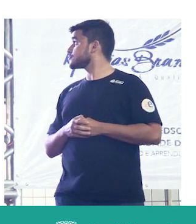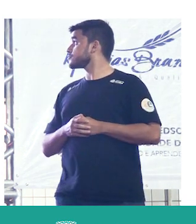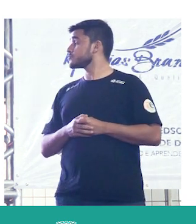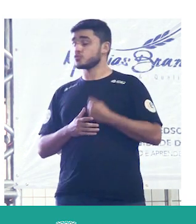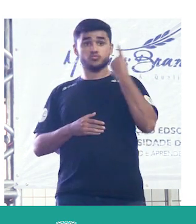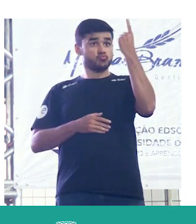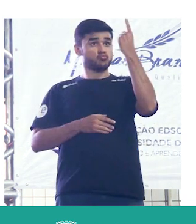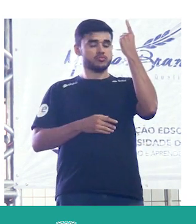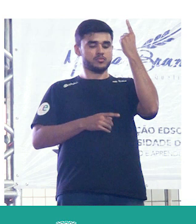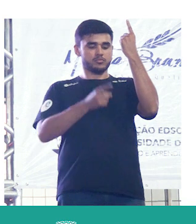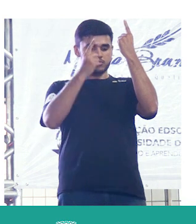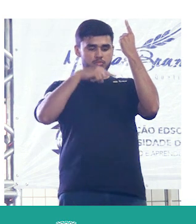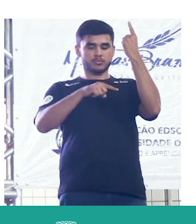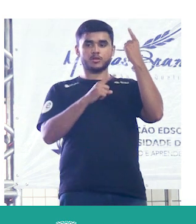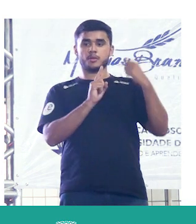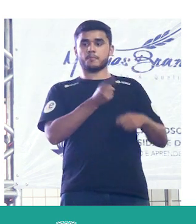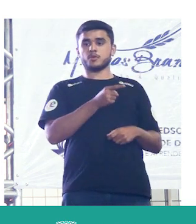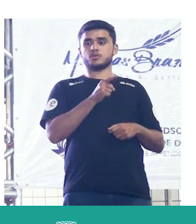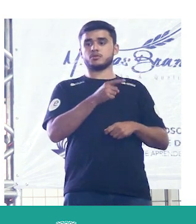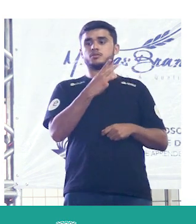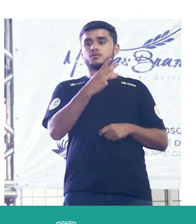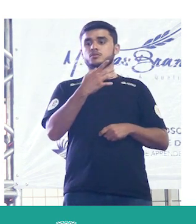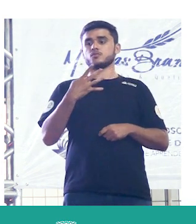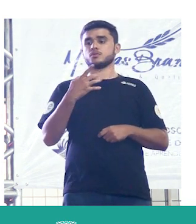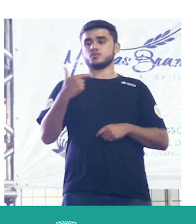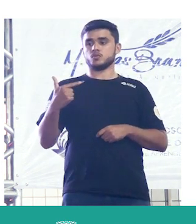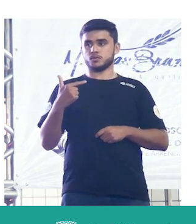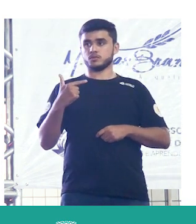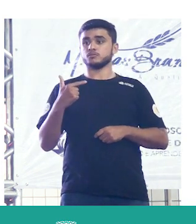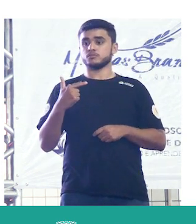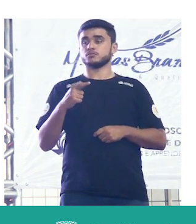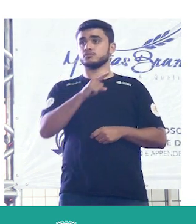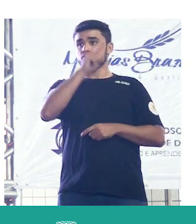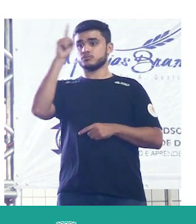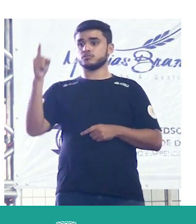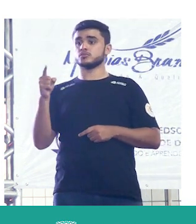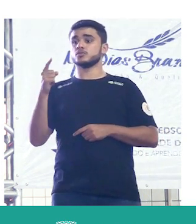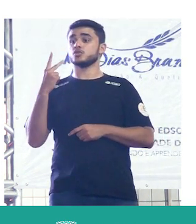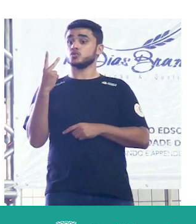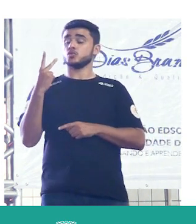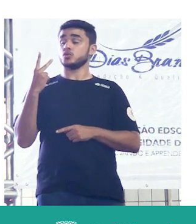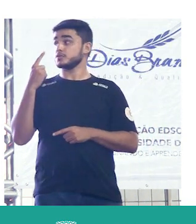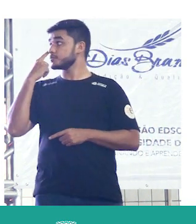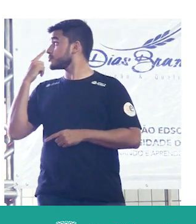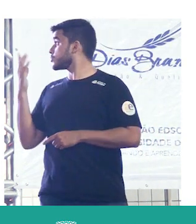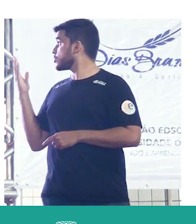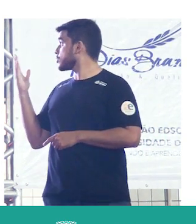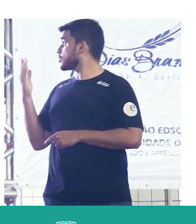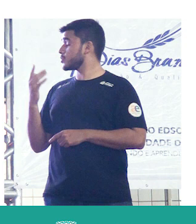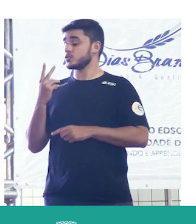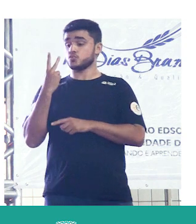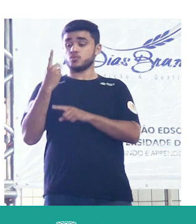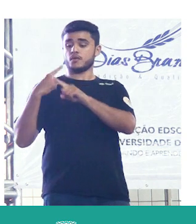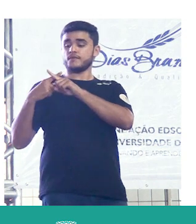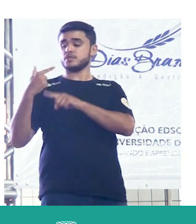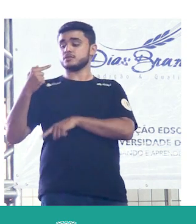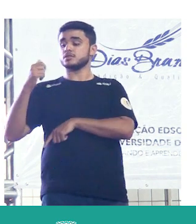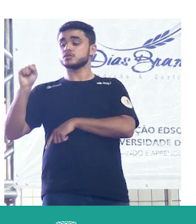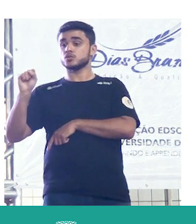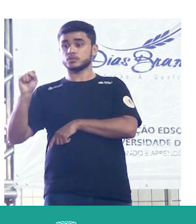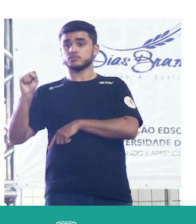de sulfato de alumínio, 342 gramas, produzem 2 mols de hidróxido de alumínio, 2 vezes